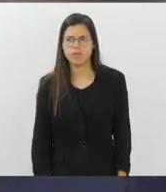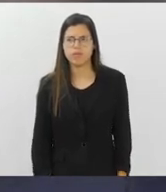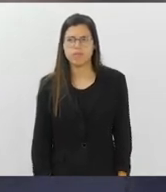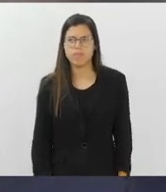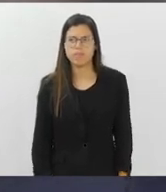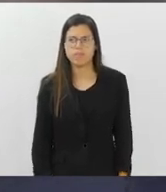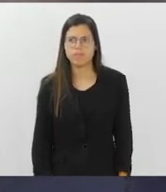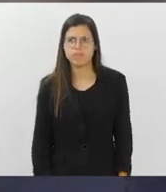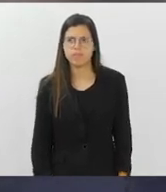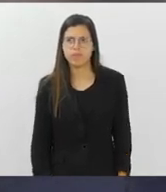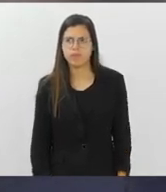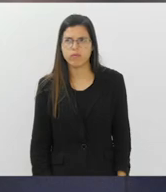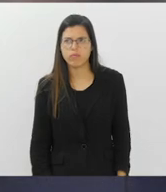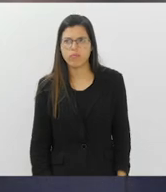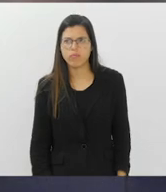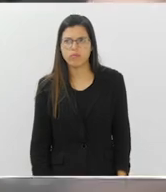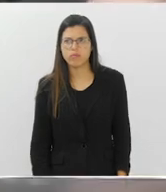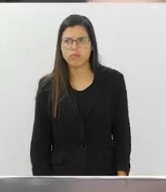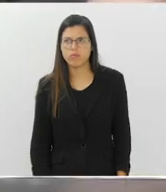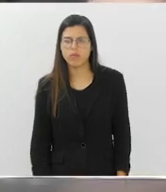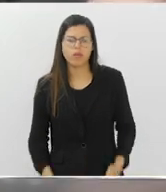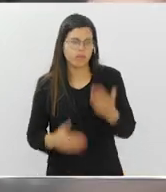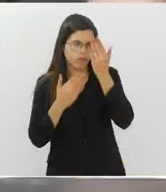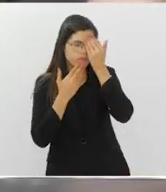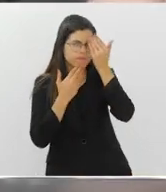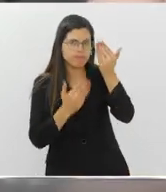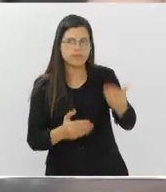Nenhum passo atrás. Obrigado.